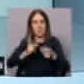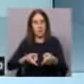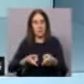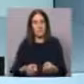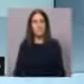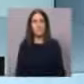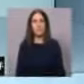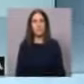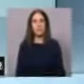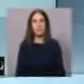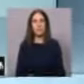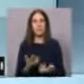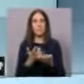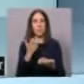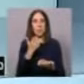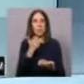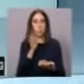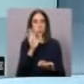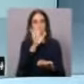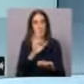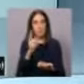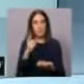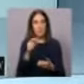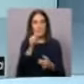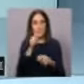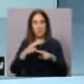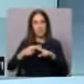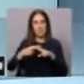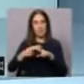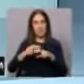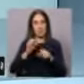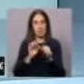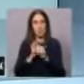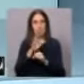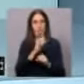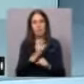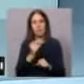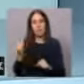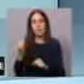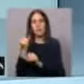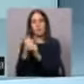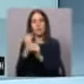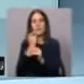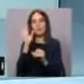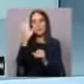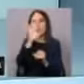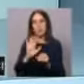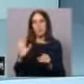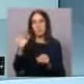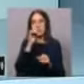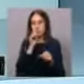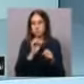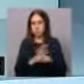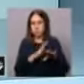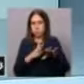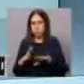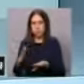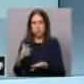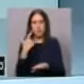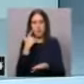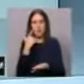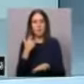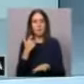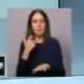realçar esta depressão muito cavada na região do Atlântico, que se desloca para as Ilhas Britânicas, que está a gerar ondulação forte e que vai chegar à